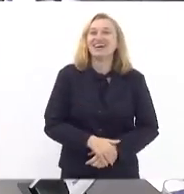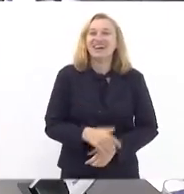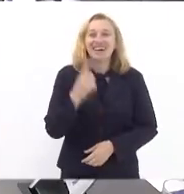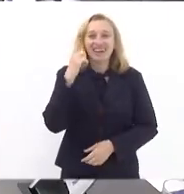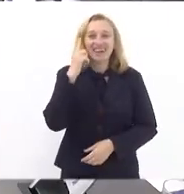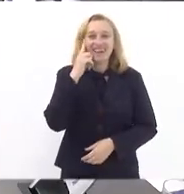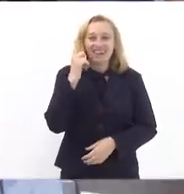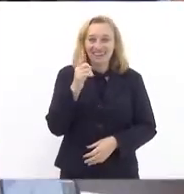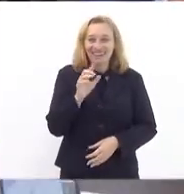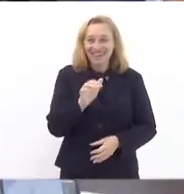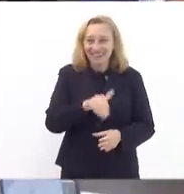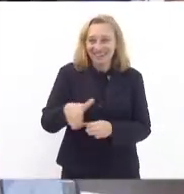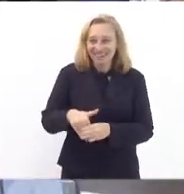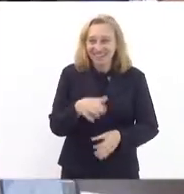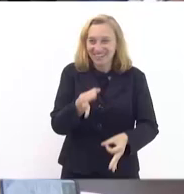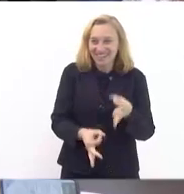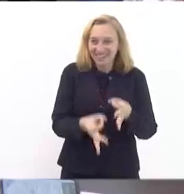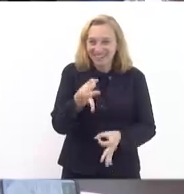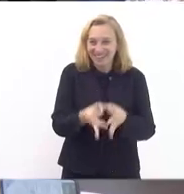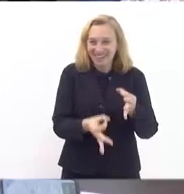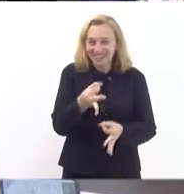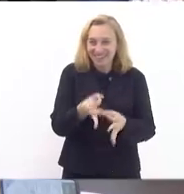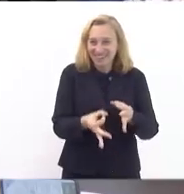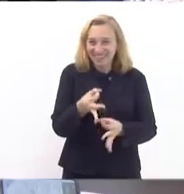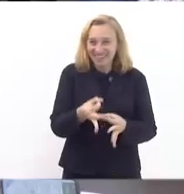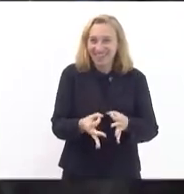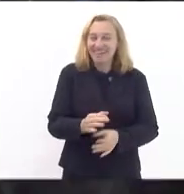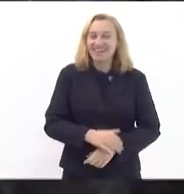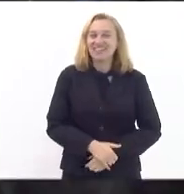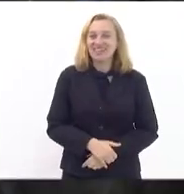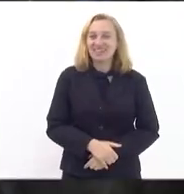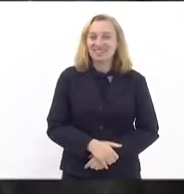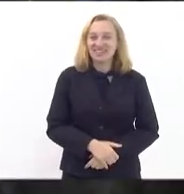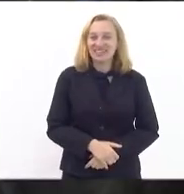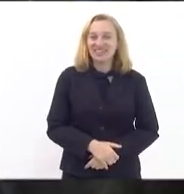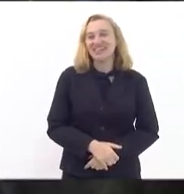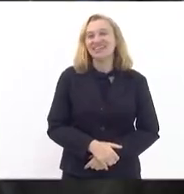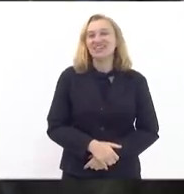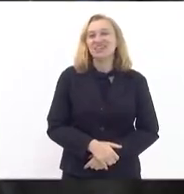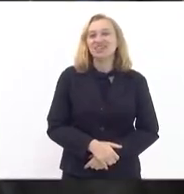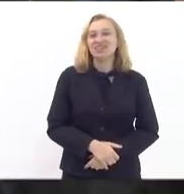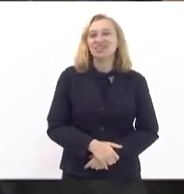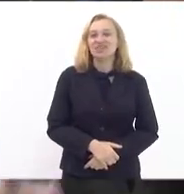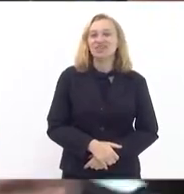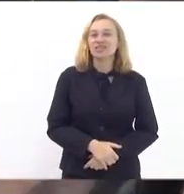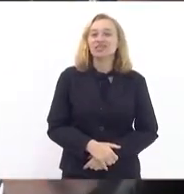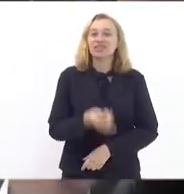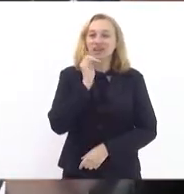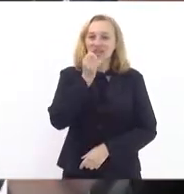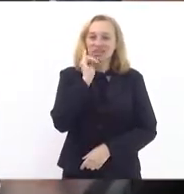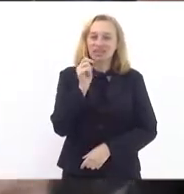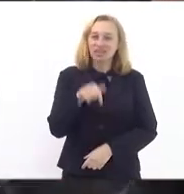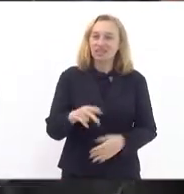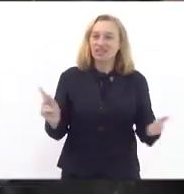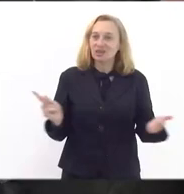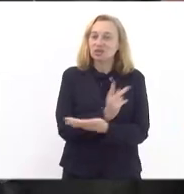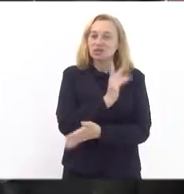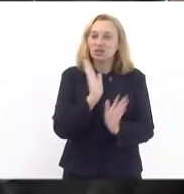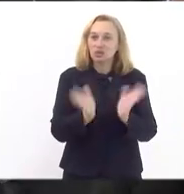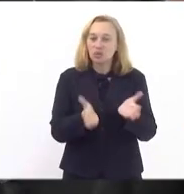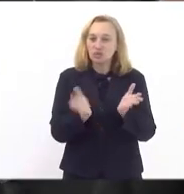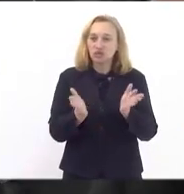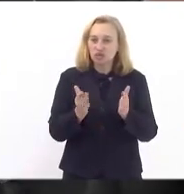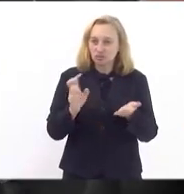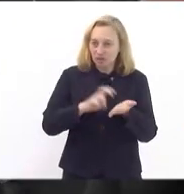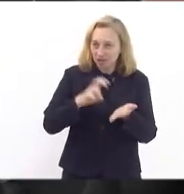no Tribunal Eleitoral deputados estão sempre fazendo encheria eu gostaria de relatar aqui o que aconteceu já hoje